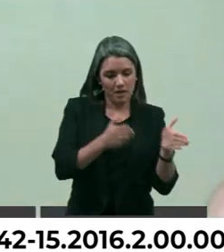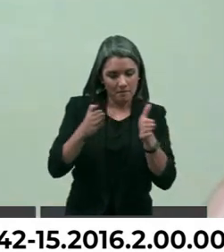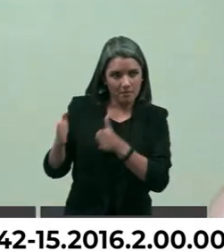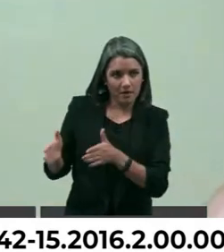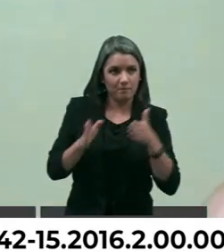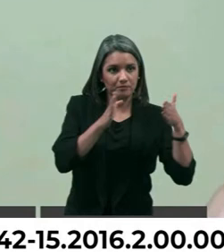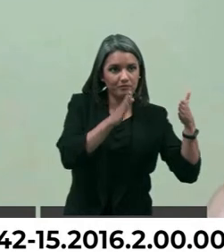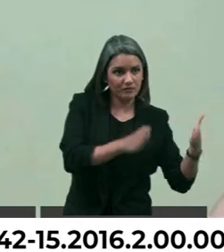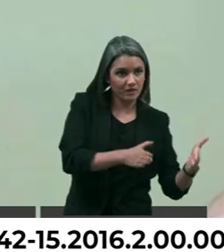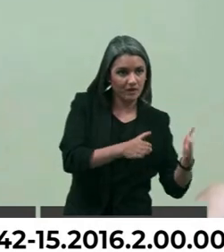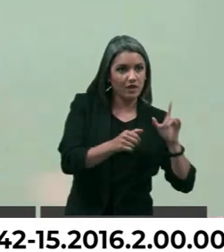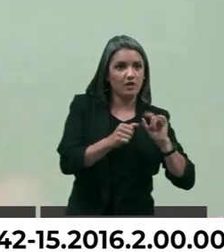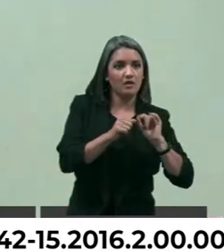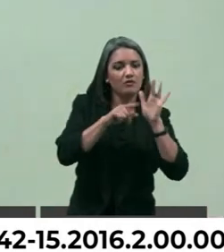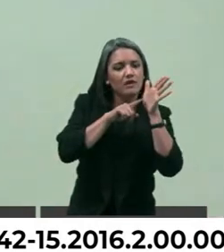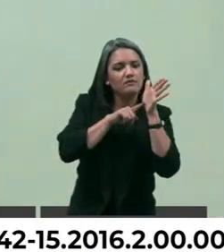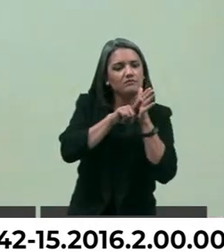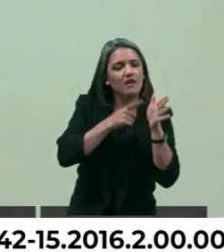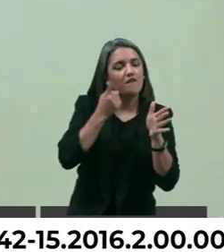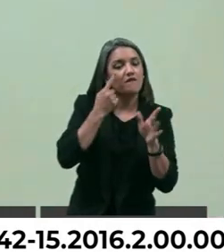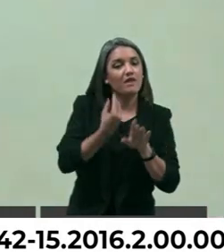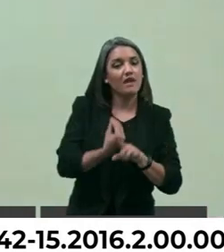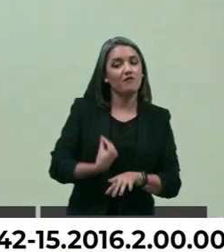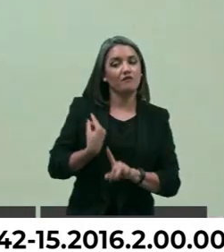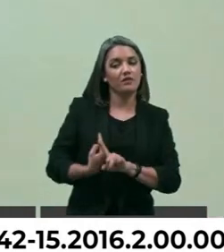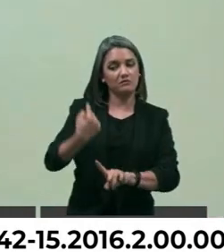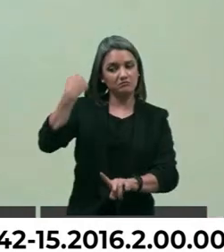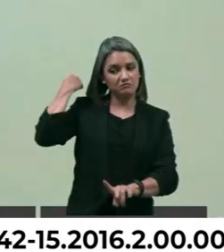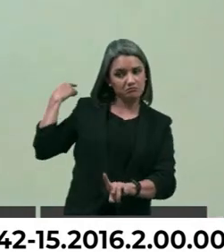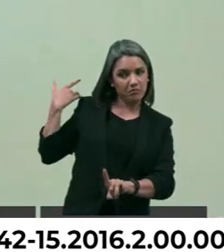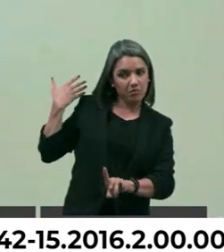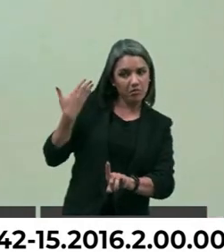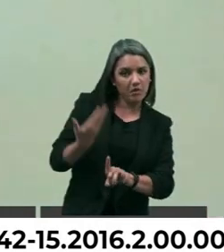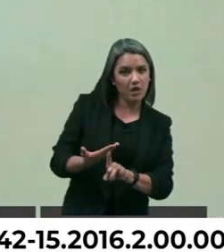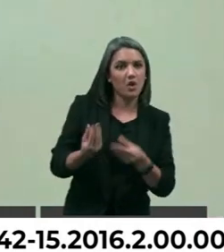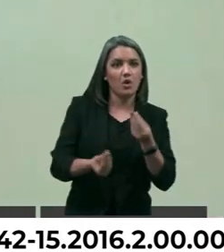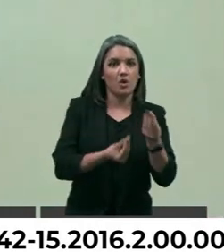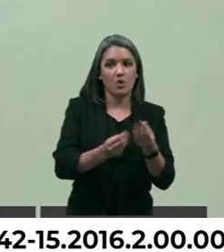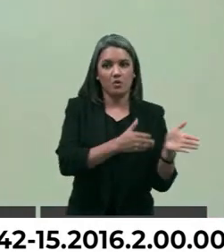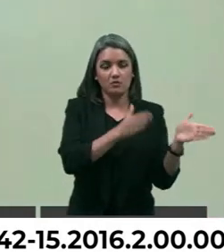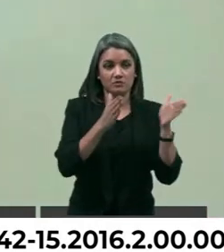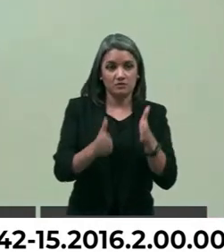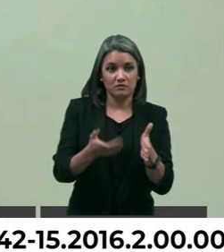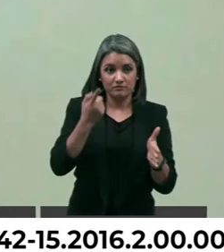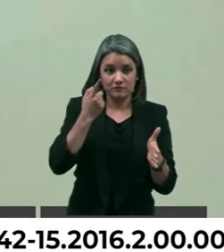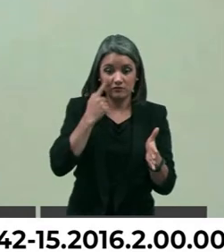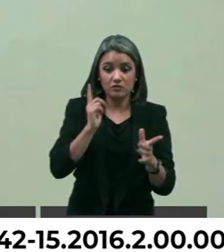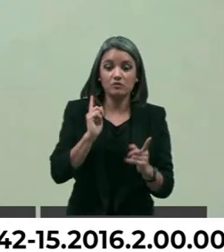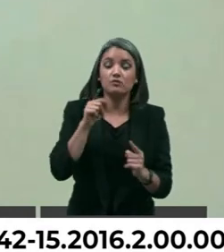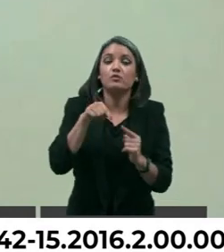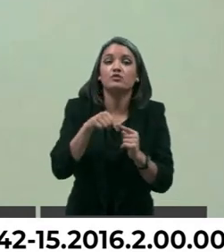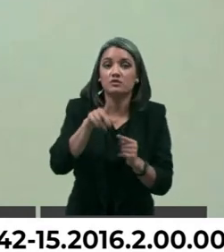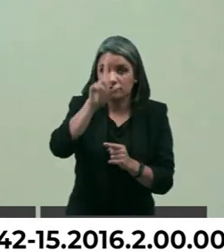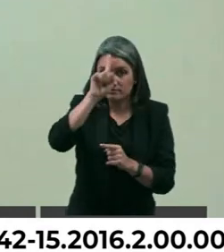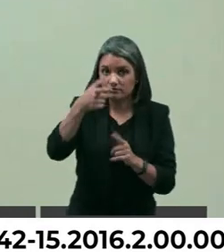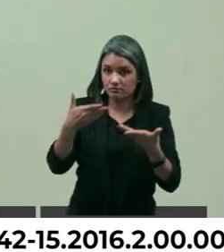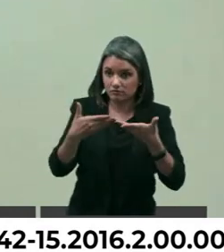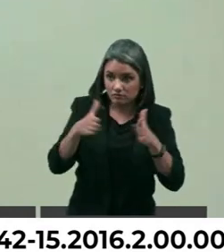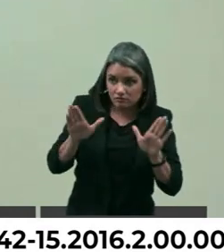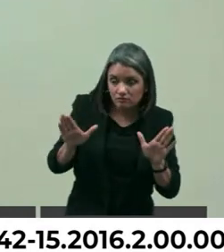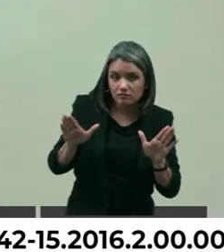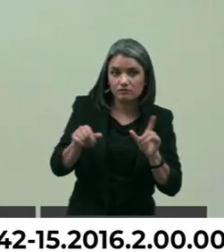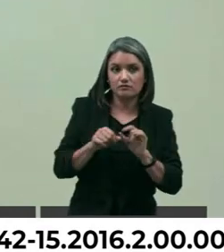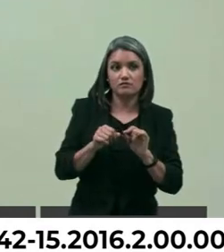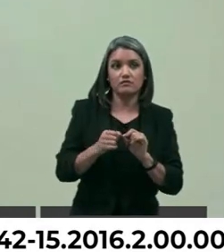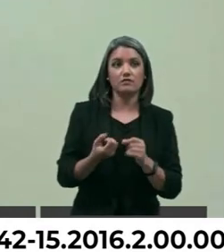realização de sindicância de vida pregressa, exame da subsistência das razões que determinaram a disponibilidade ou